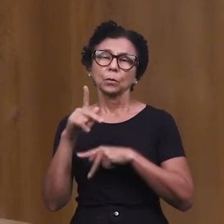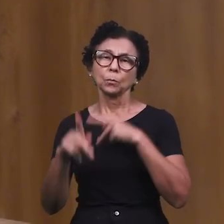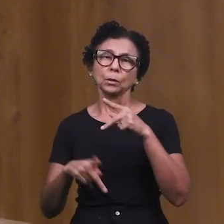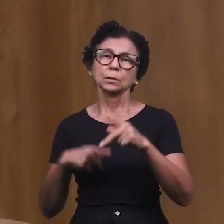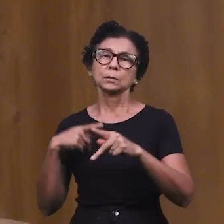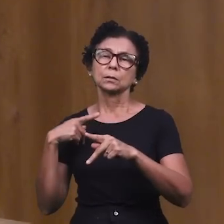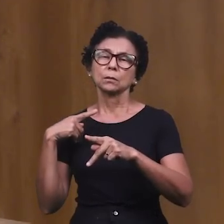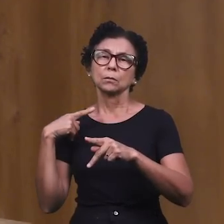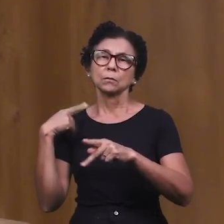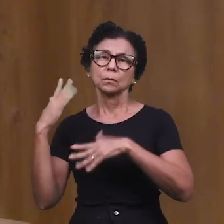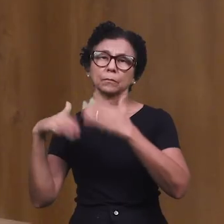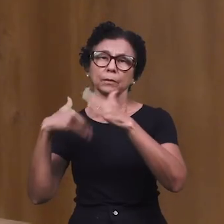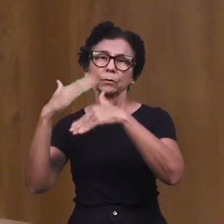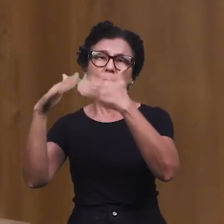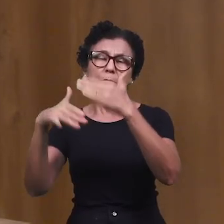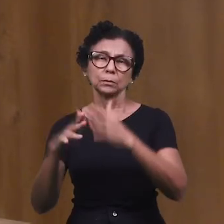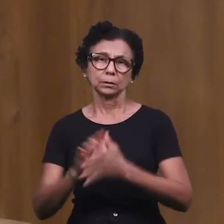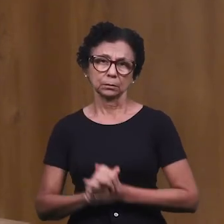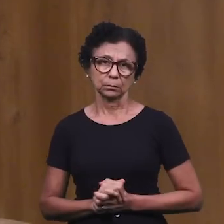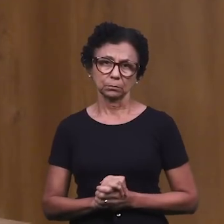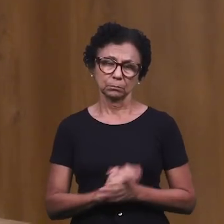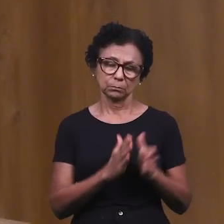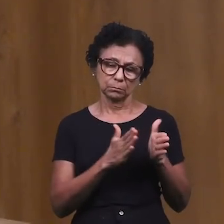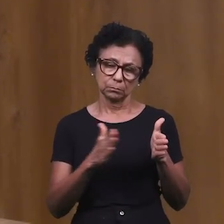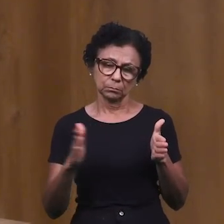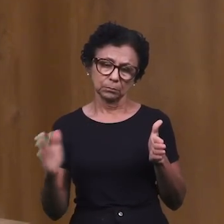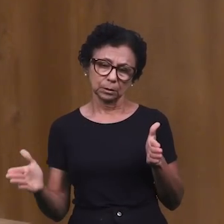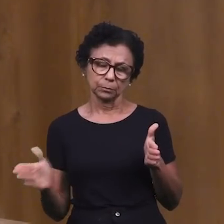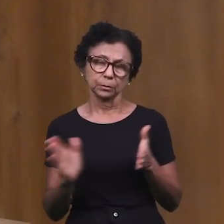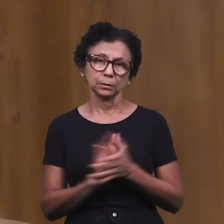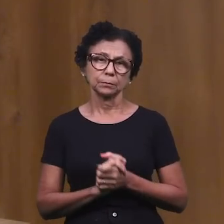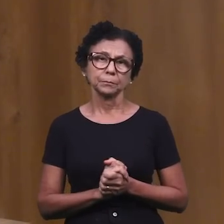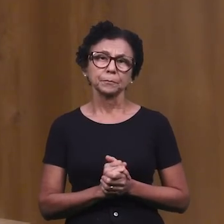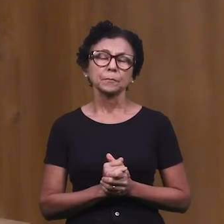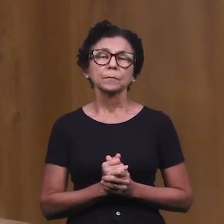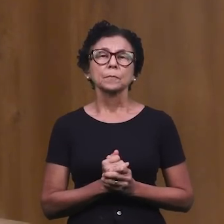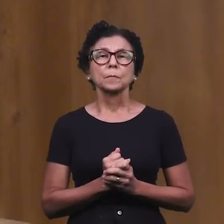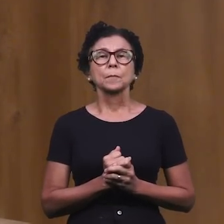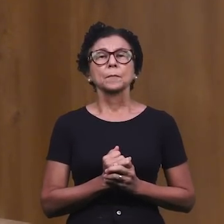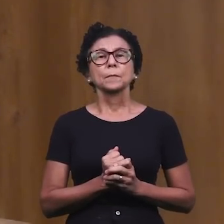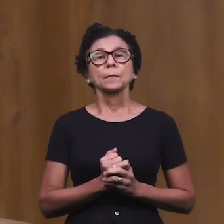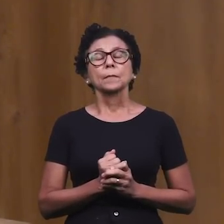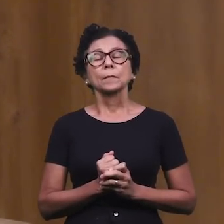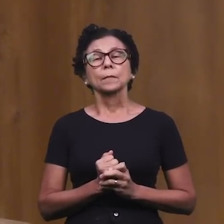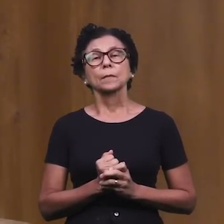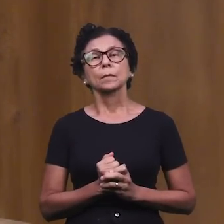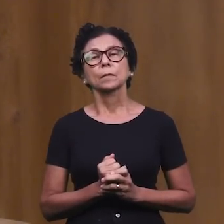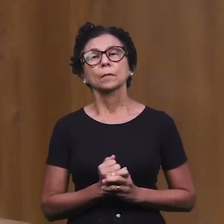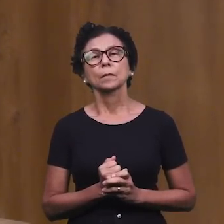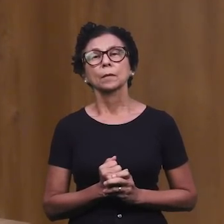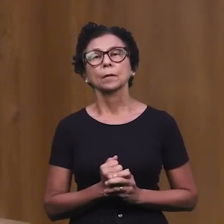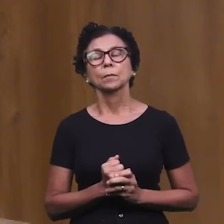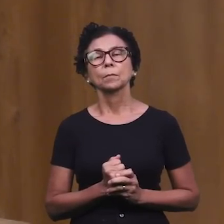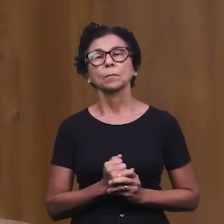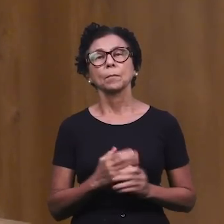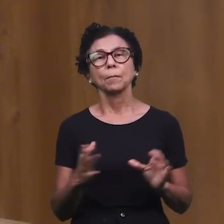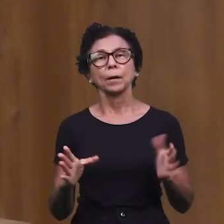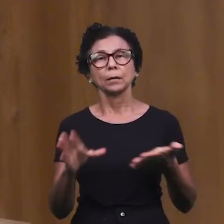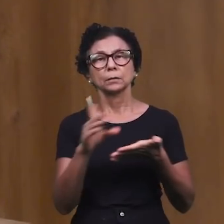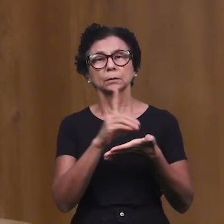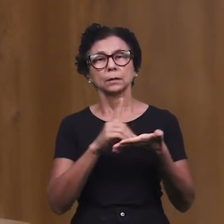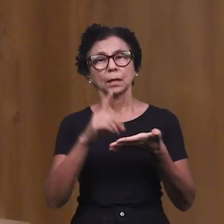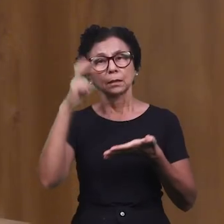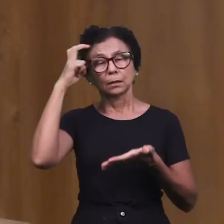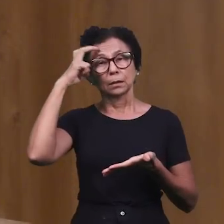algo que aconteceria naturalmente segundo a proposta evolucionista. O design inteligente, ele tem uma outra perspectiva. Então um grupo